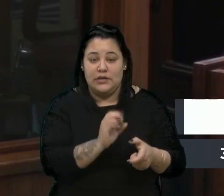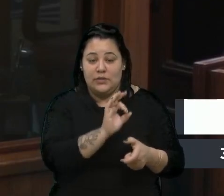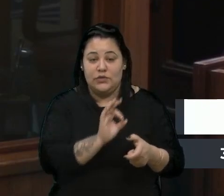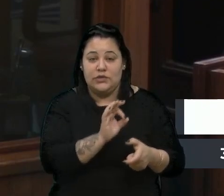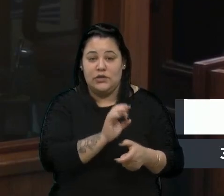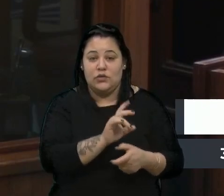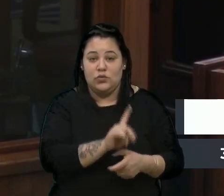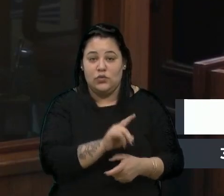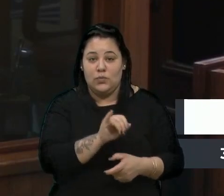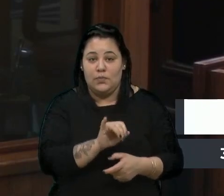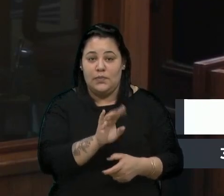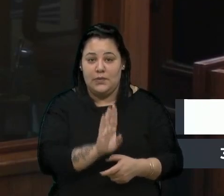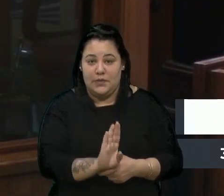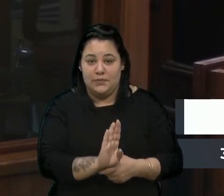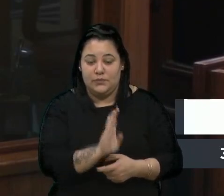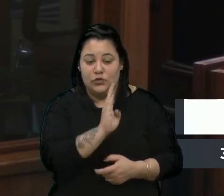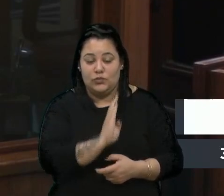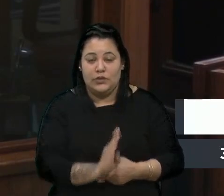Brasil.